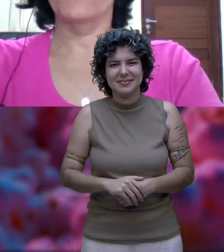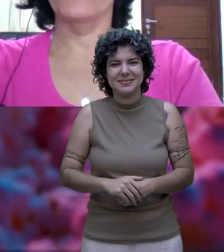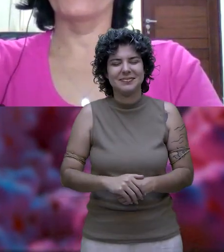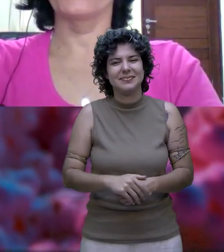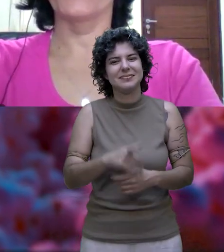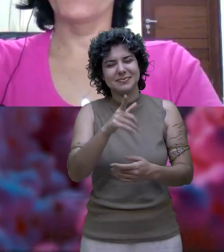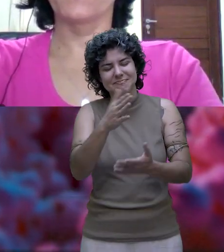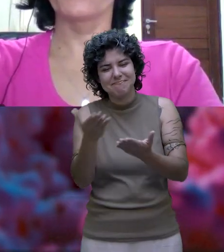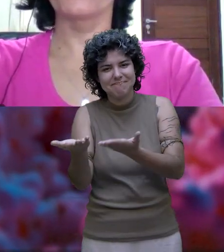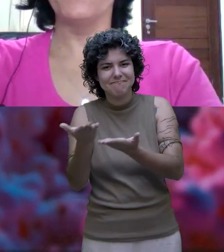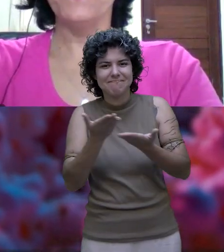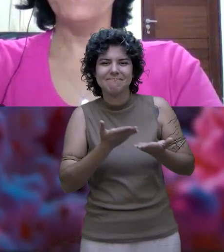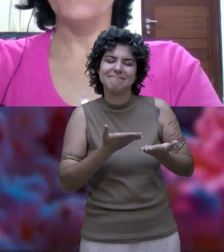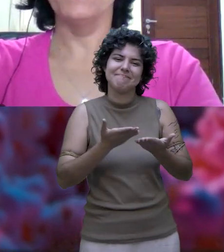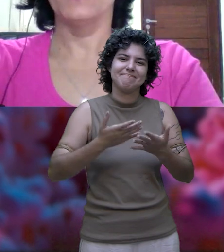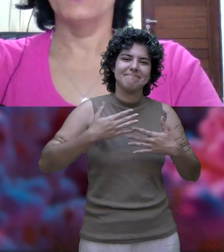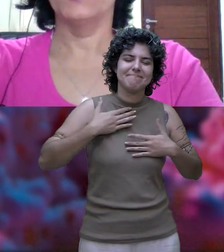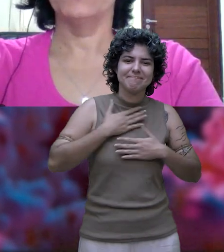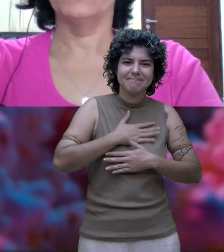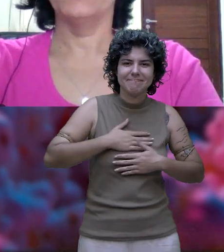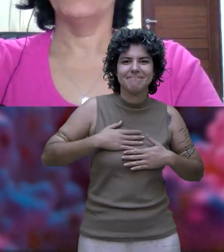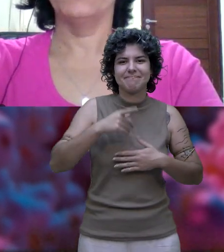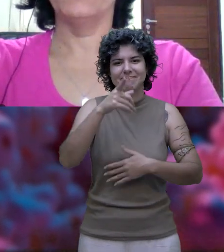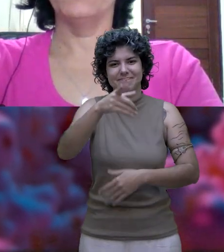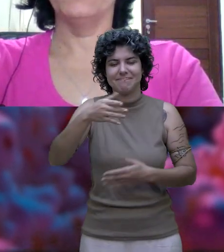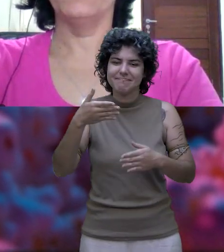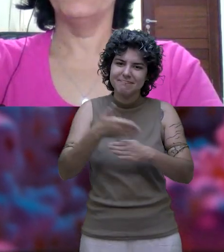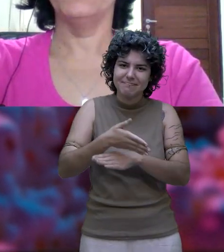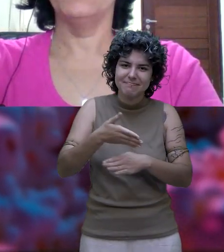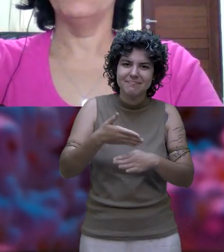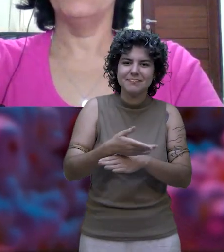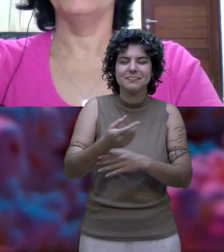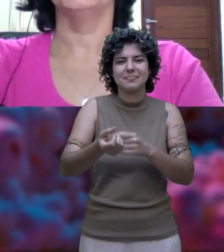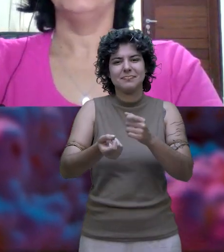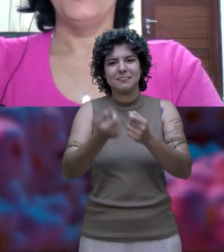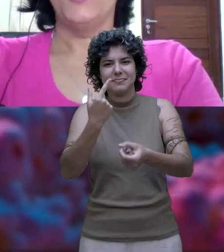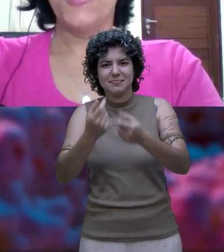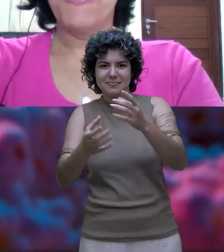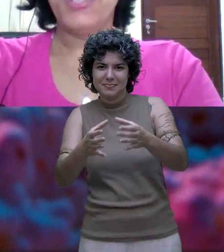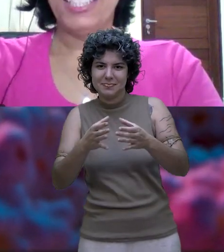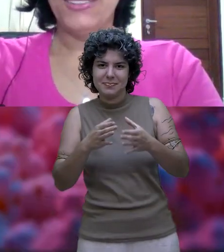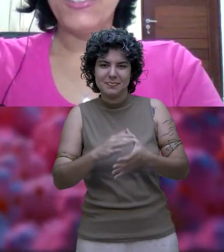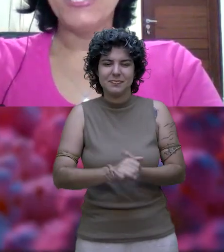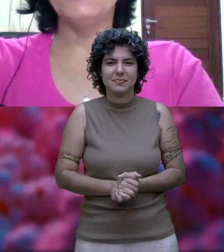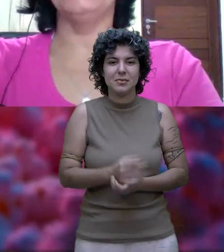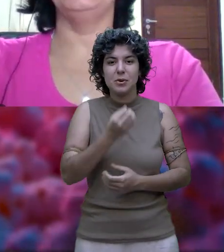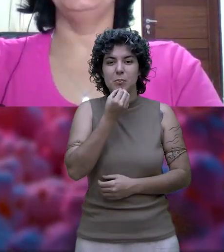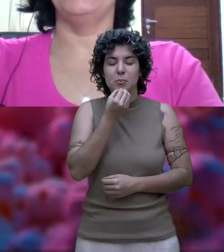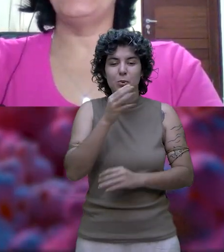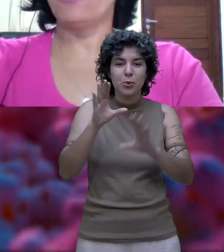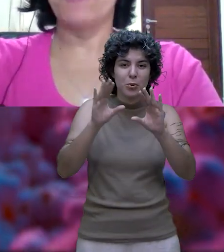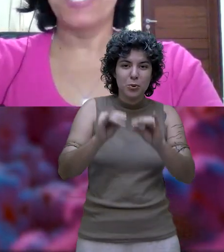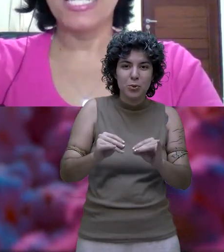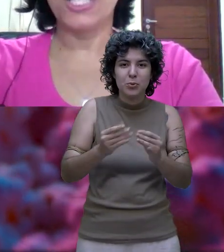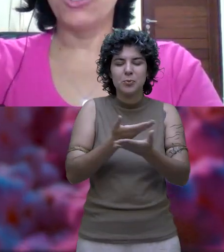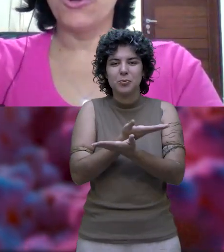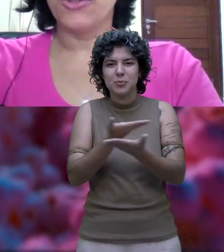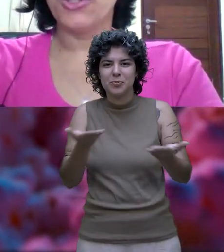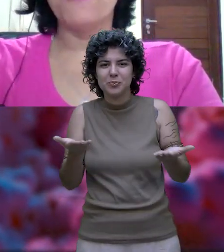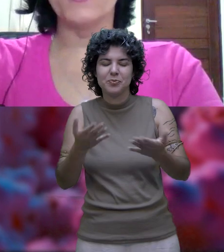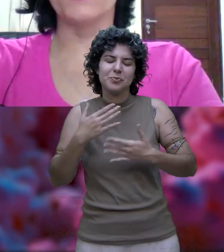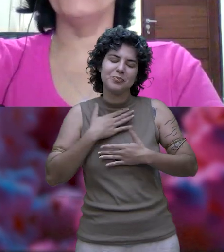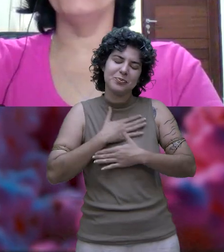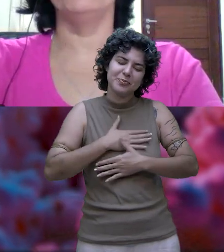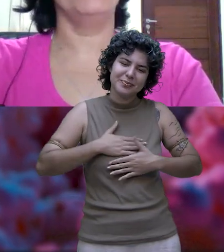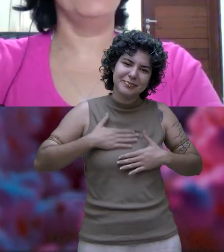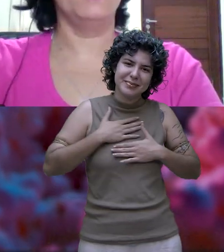bem-vinda, Patrícia. É um prazer gigante ter você no Pega Pipoca. Boa noite. O prazer é